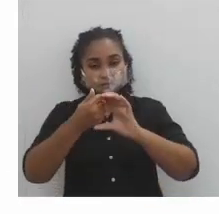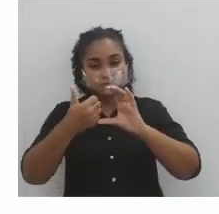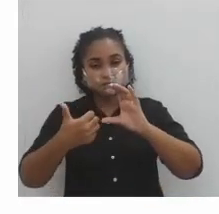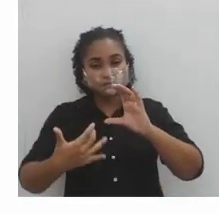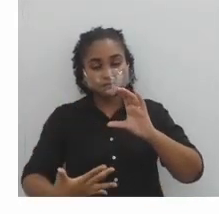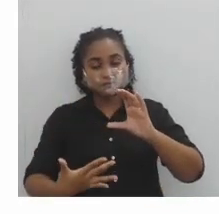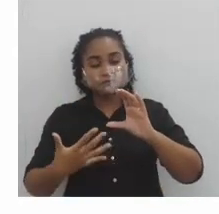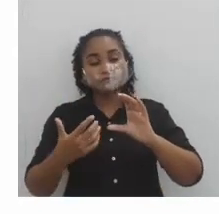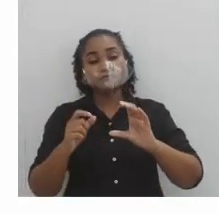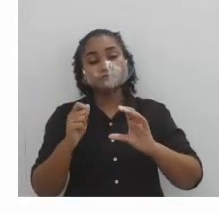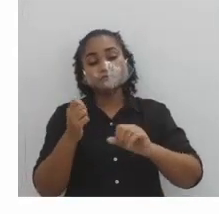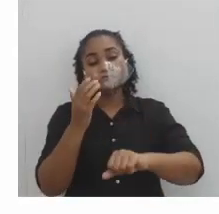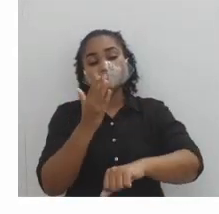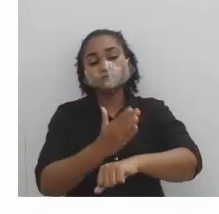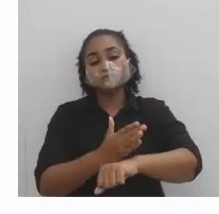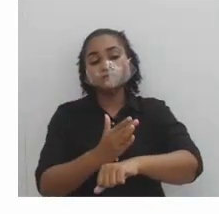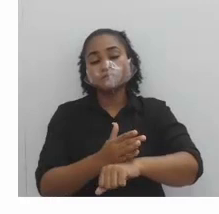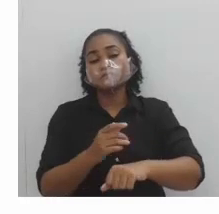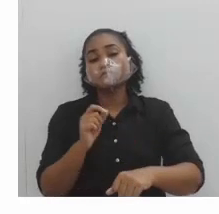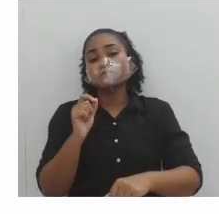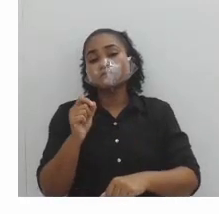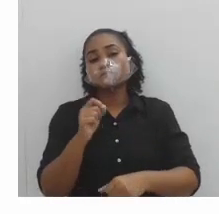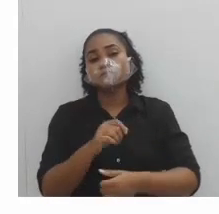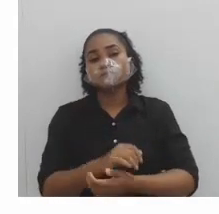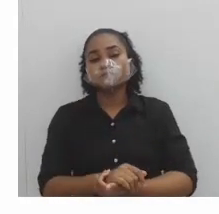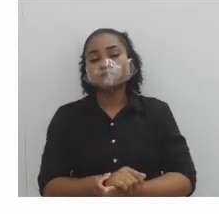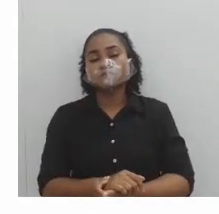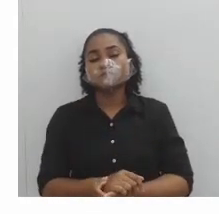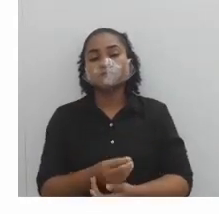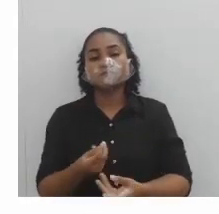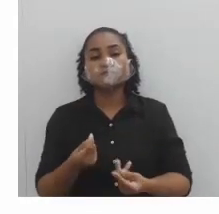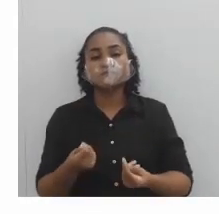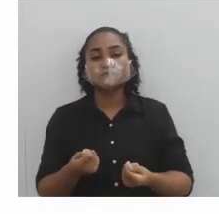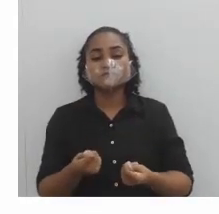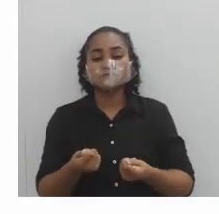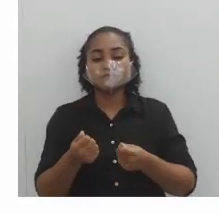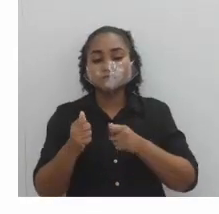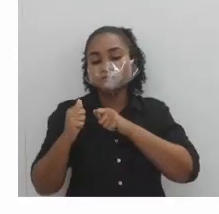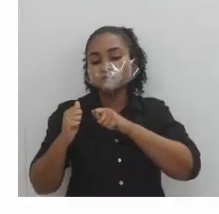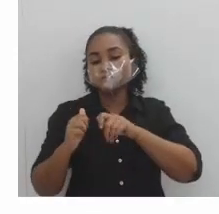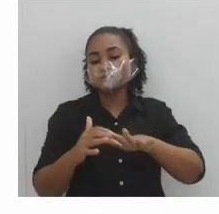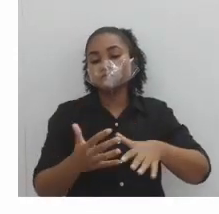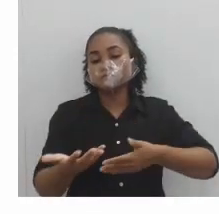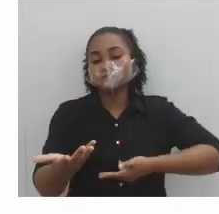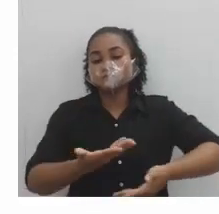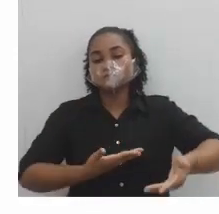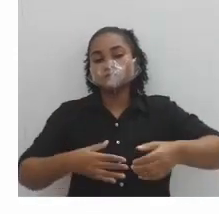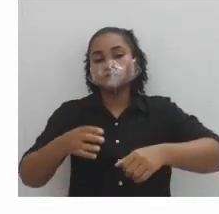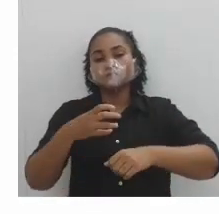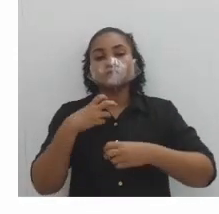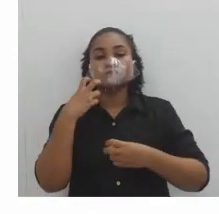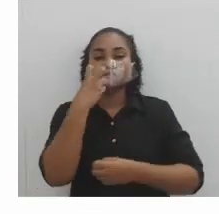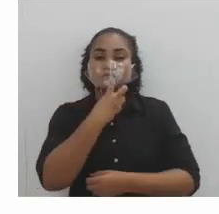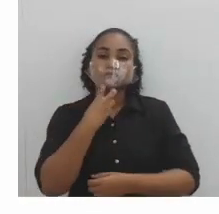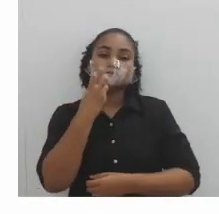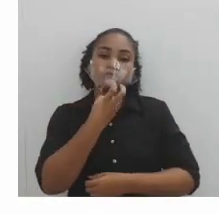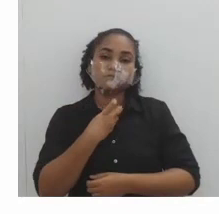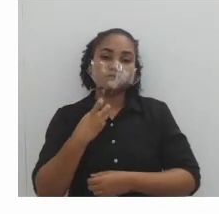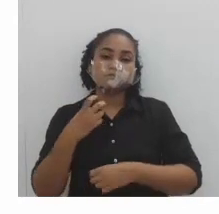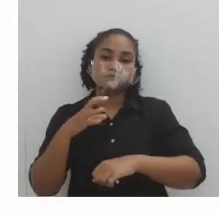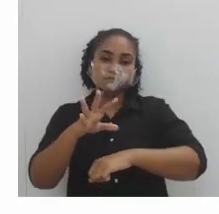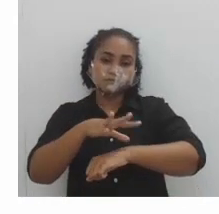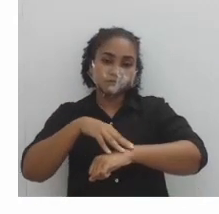jogos na Idade Média é que sua transmissão era feita por via oral. Ou seja,